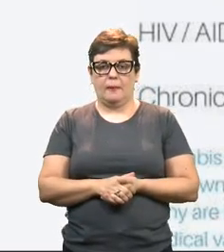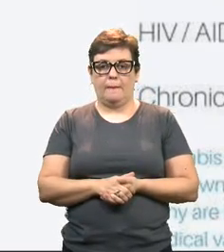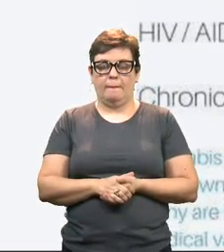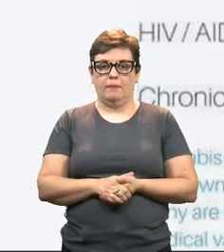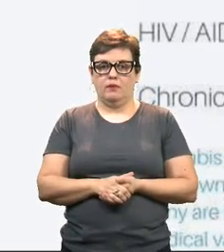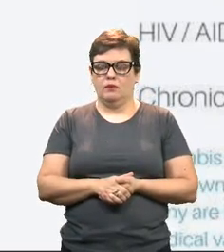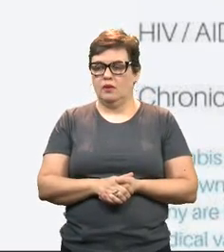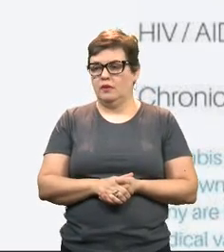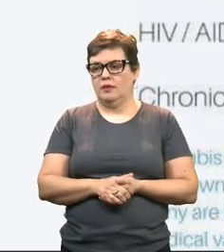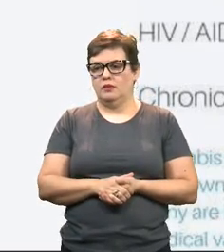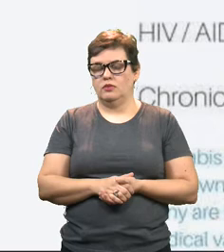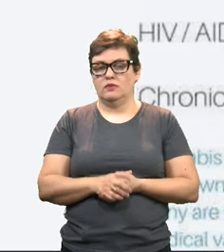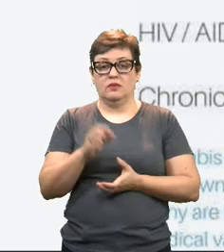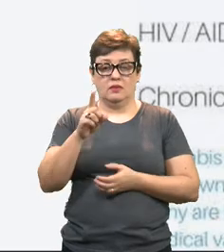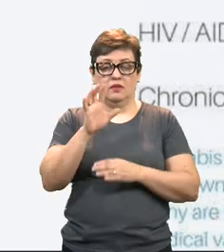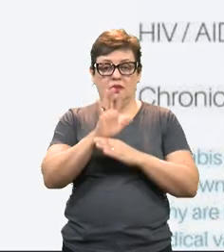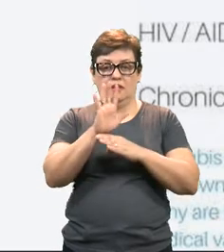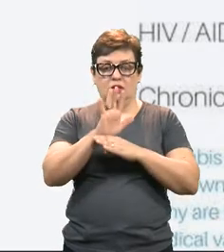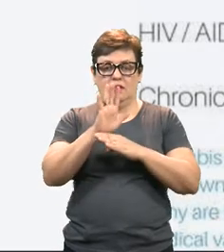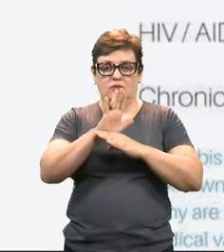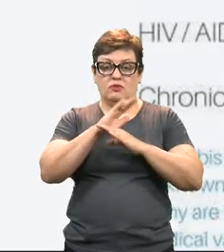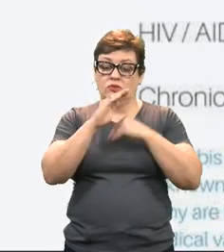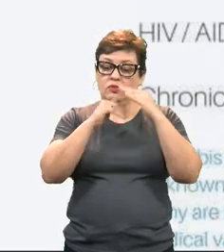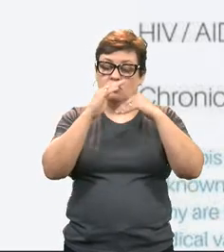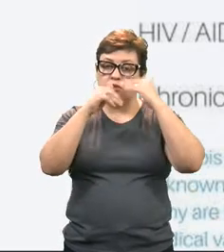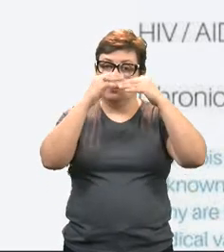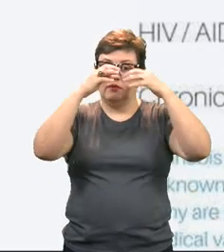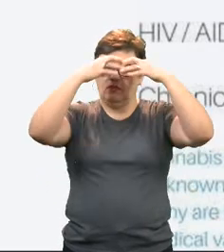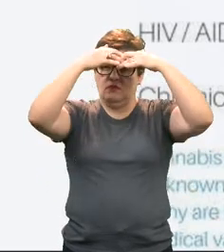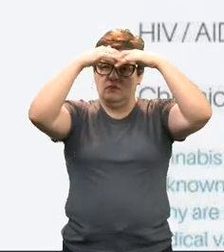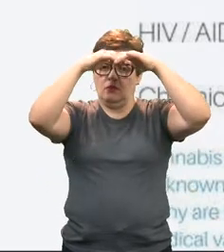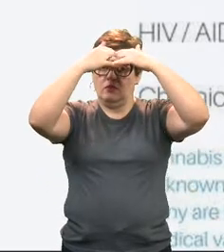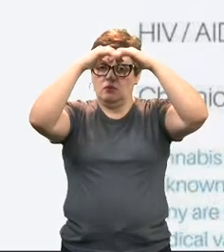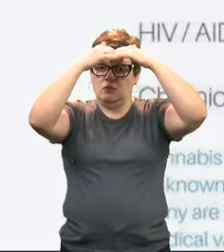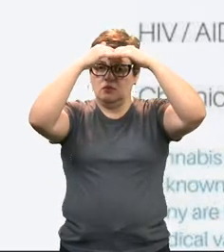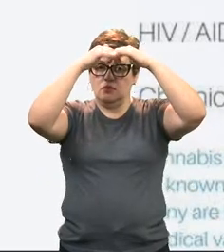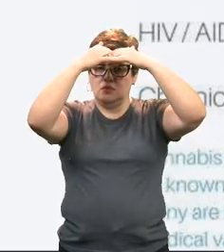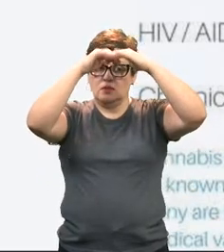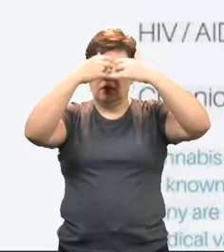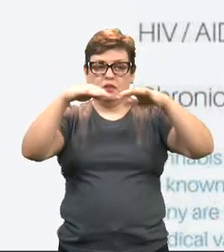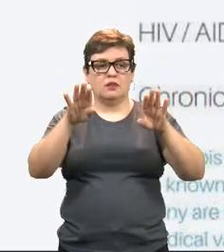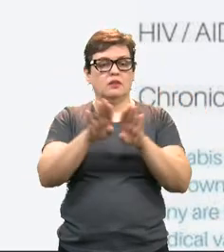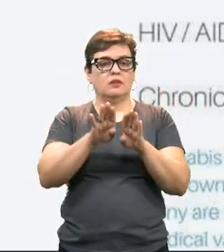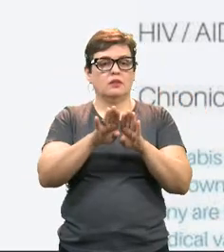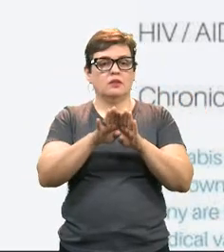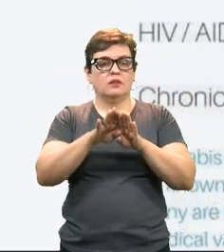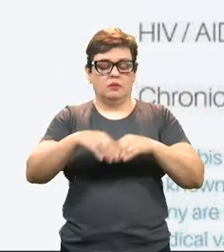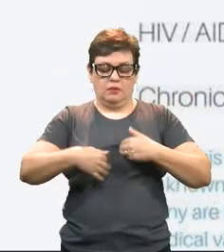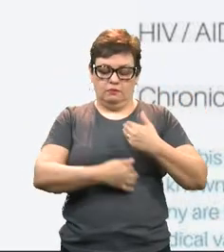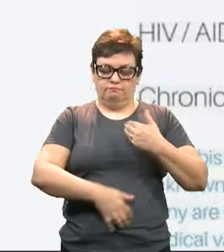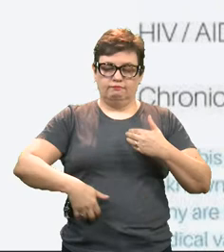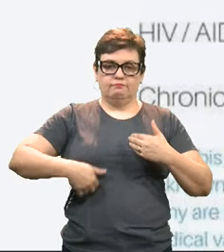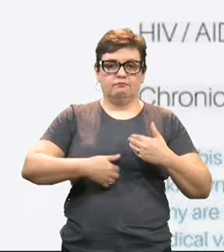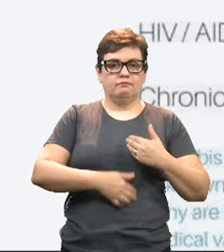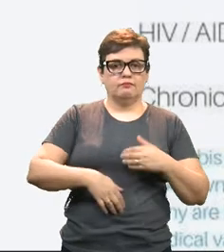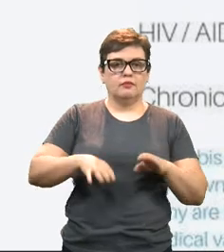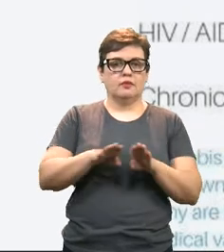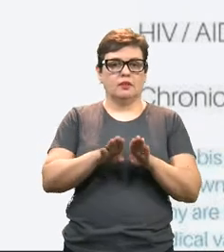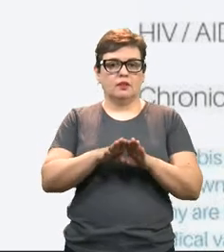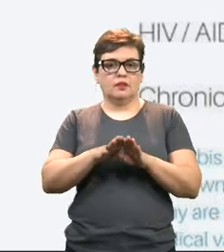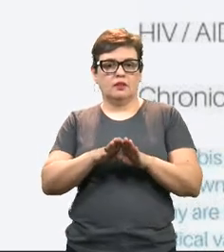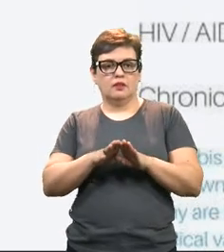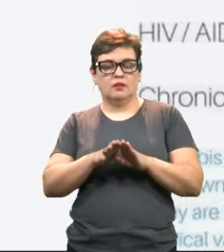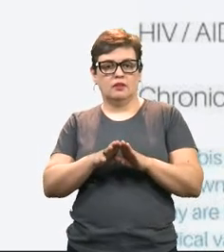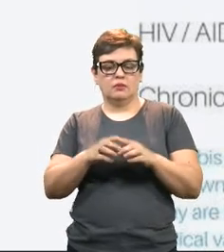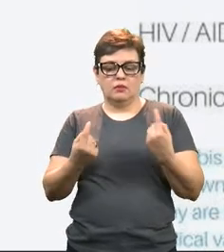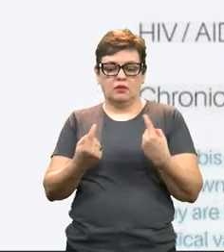nas questões de maturação neurológica, como também no sistema gastrointestinal, como no sistema